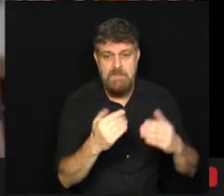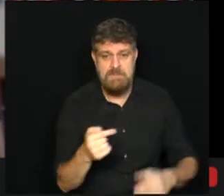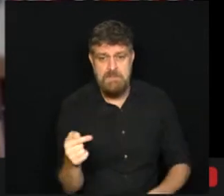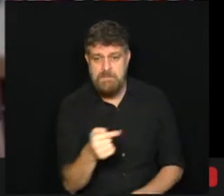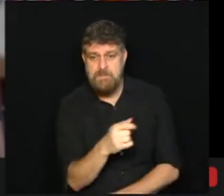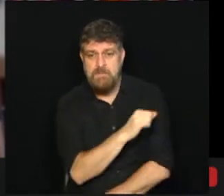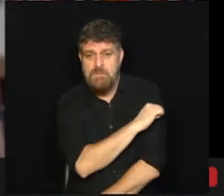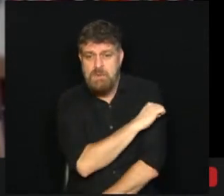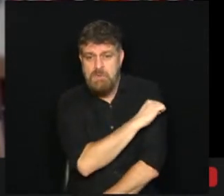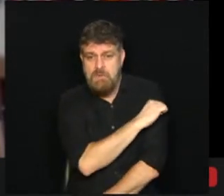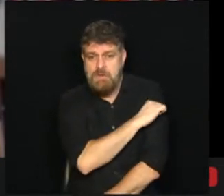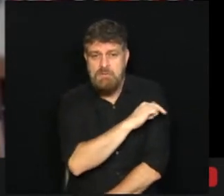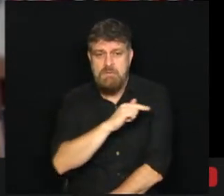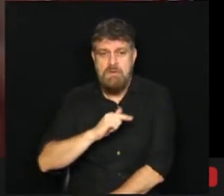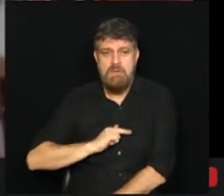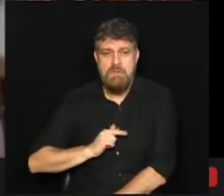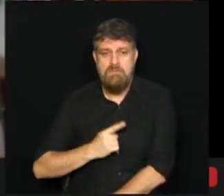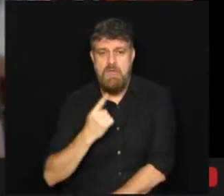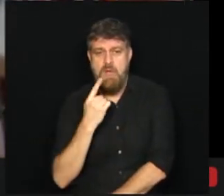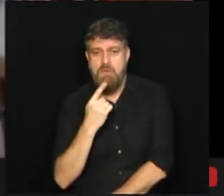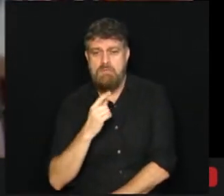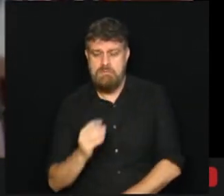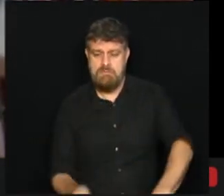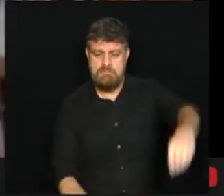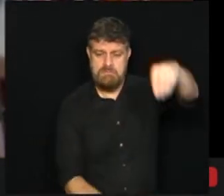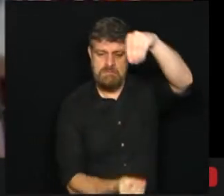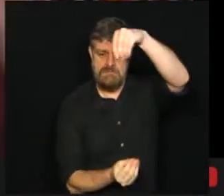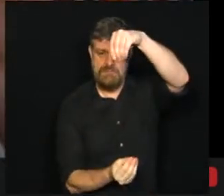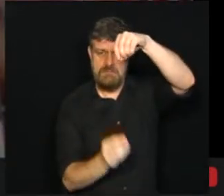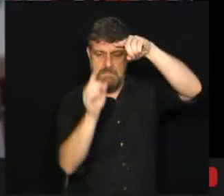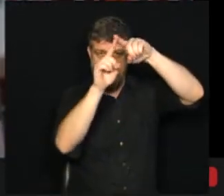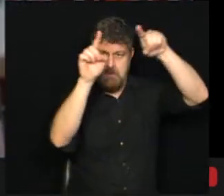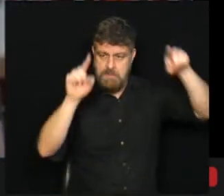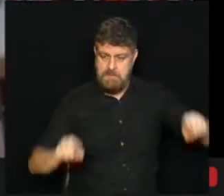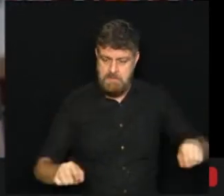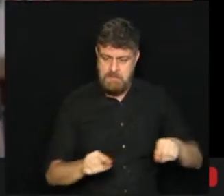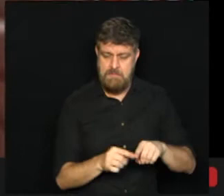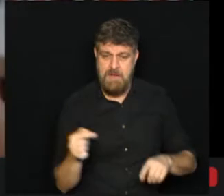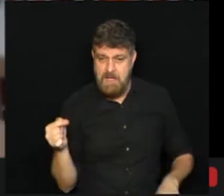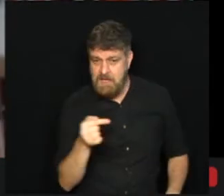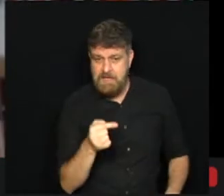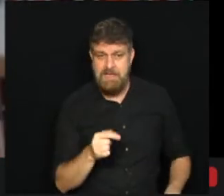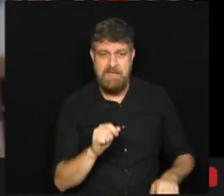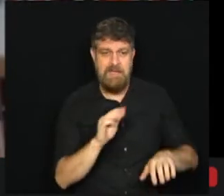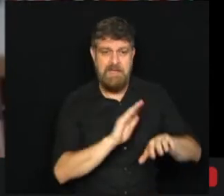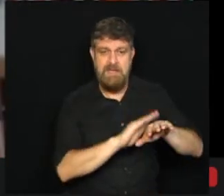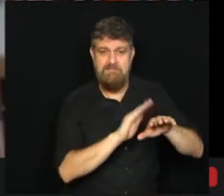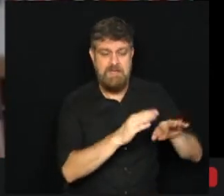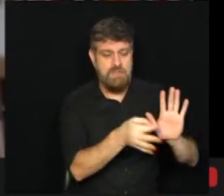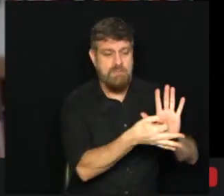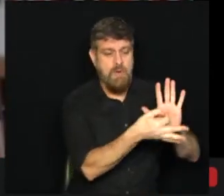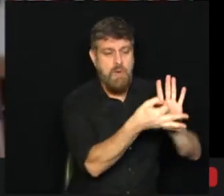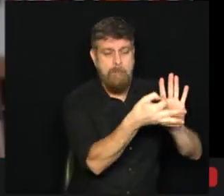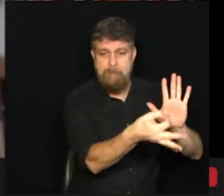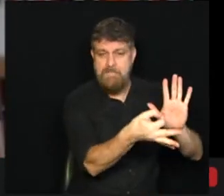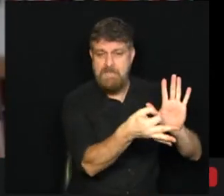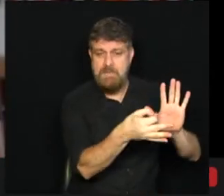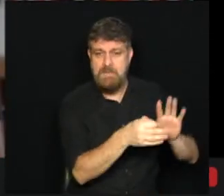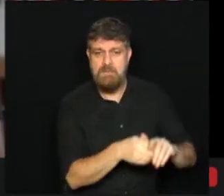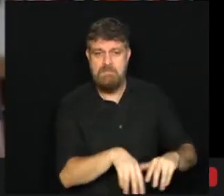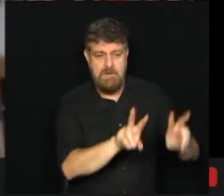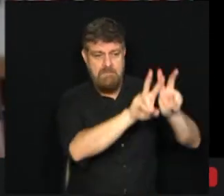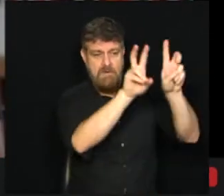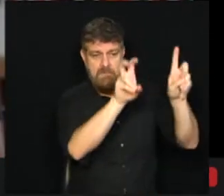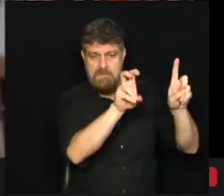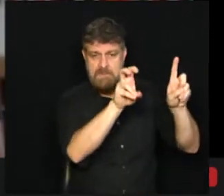garoto, ele levou, por exemplo, um trabalho, né? Então, ele fez a sugestão, eu achei bem interessante isso, que ele fez a sugestão de